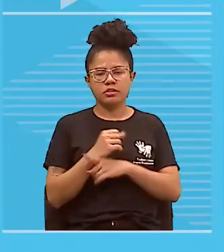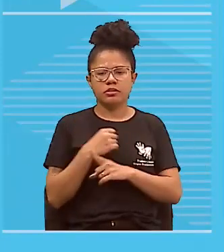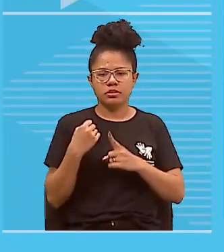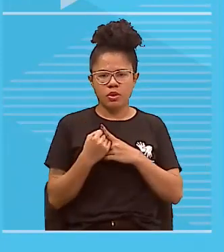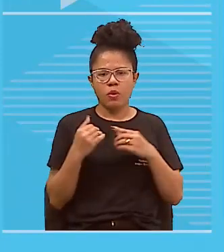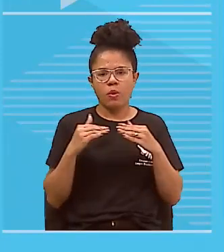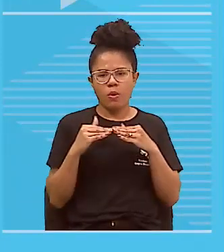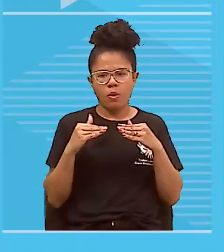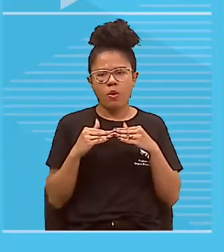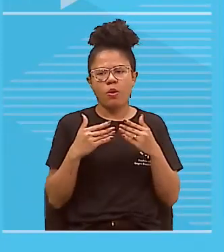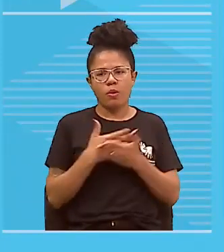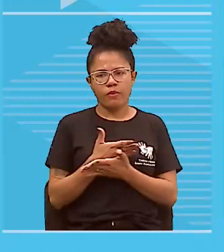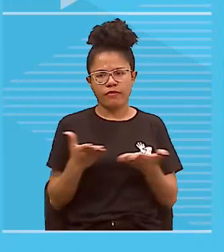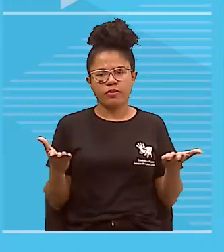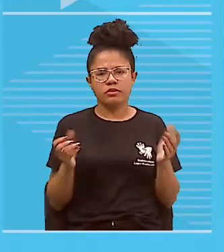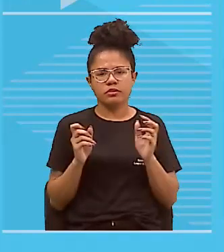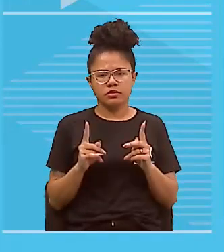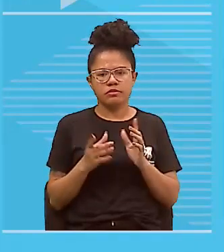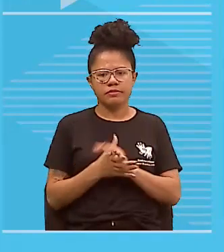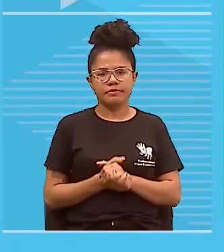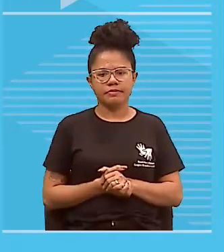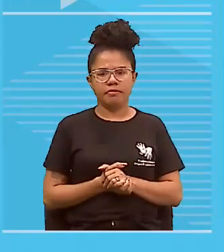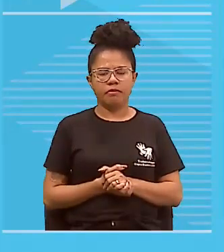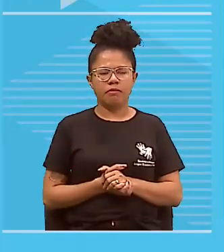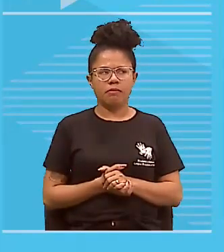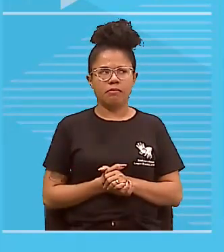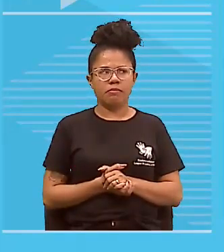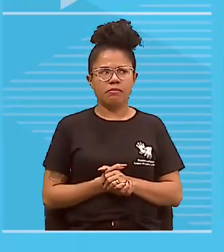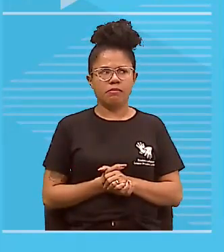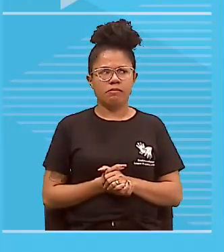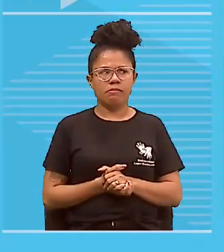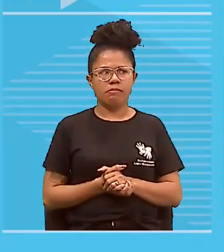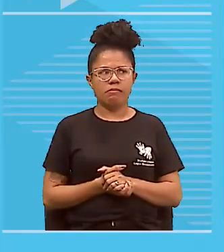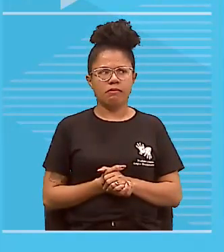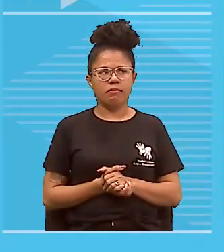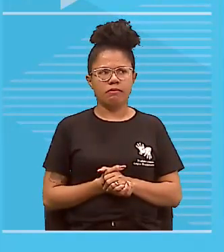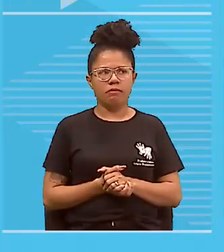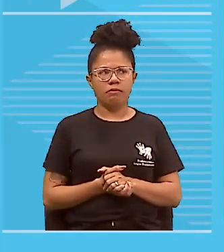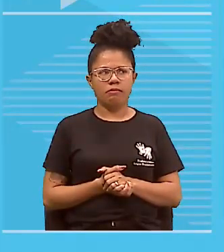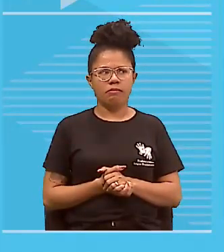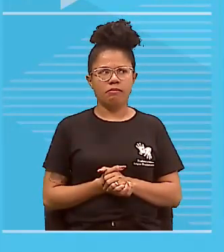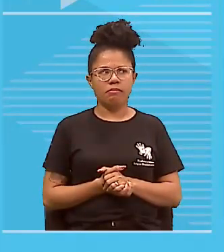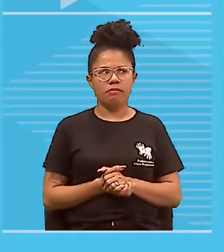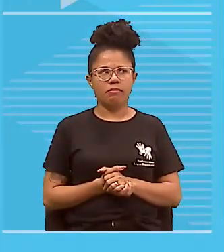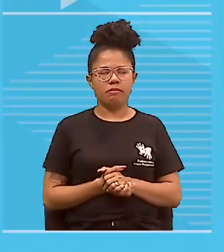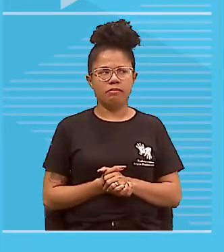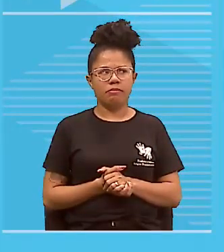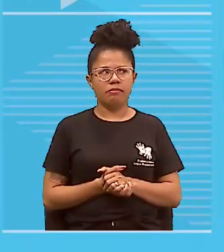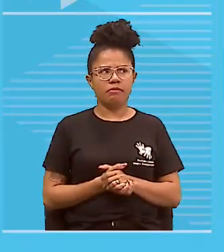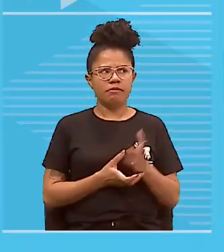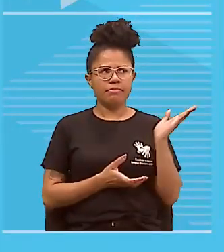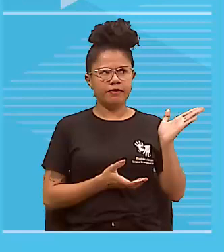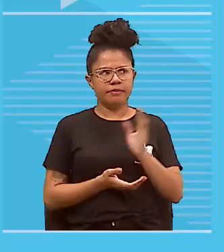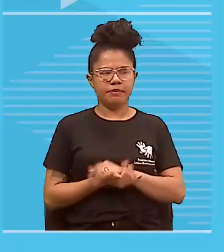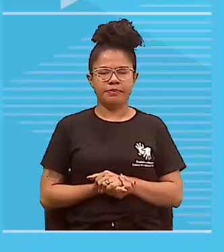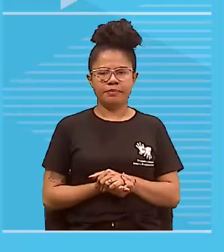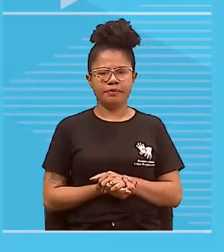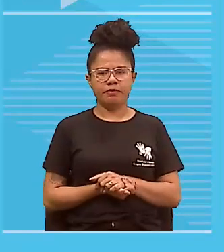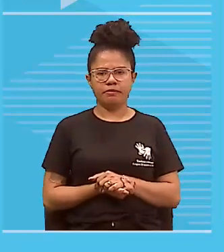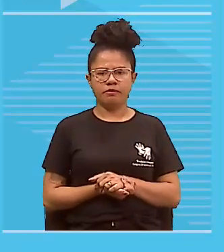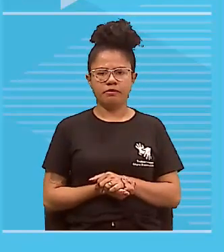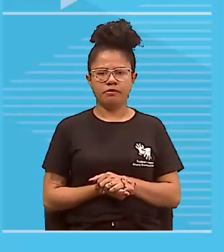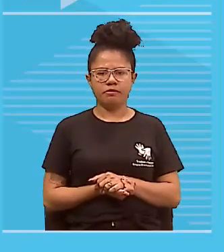concordo com você, tá bom? Foi a redução das emissões de gases. A gente tá vendo aqui na matéria da Super Interessante,